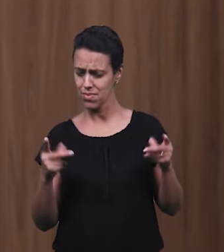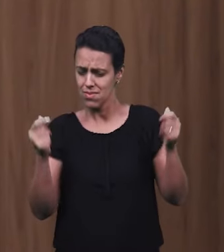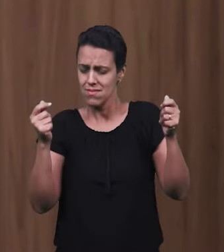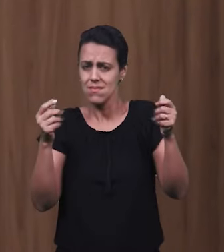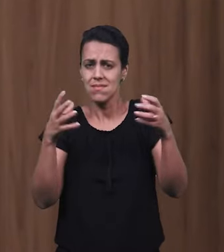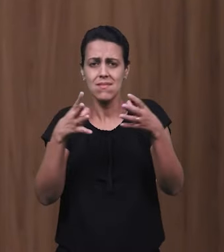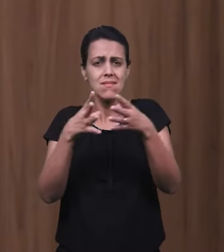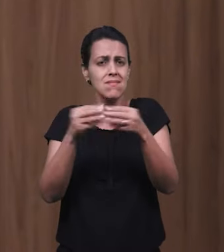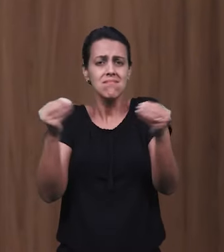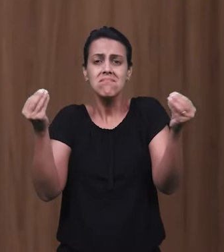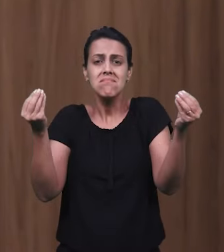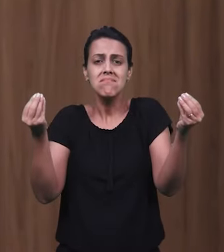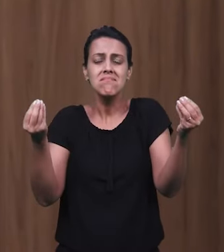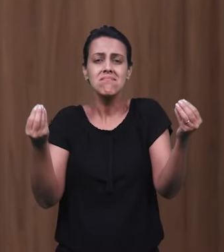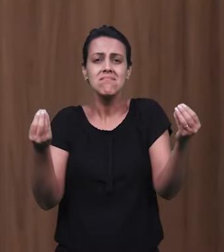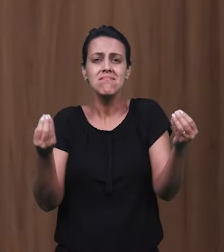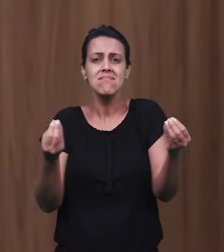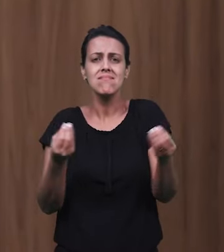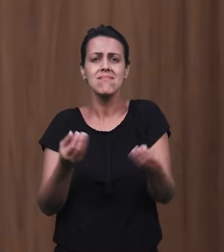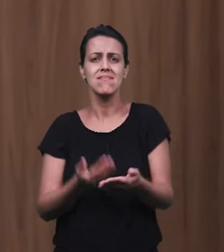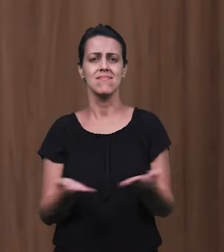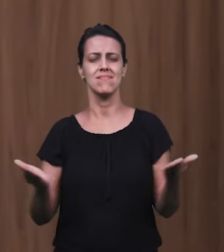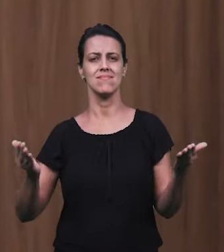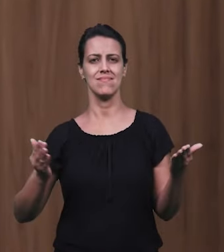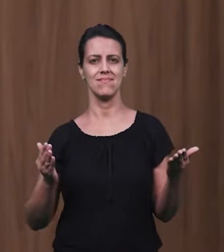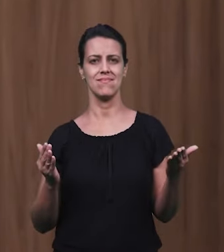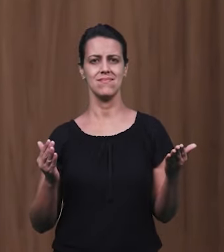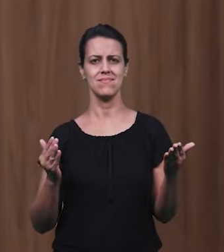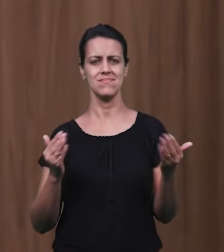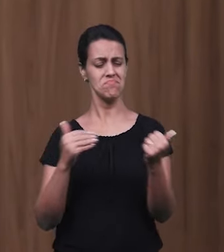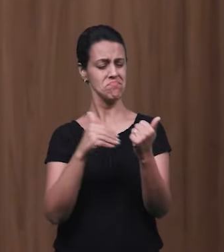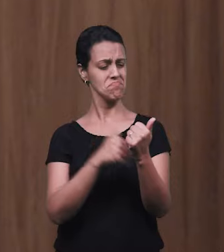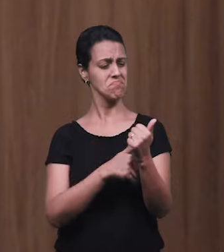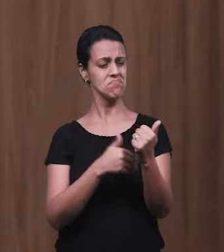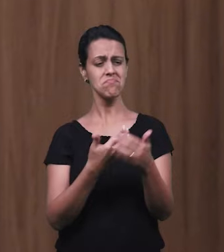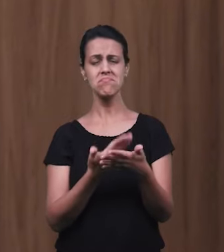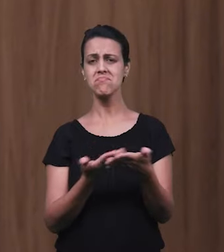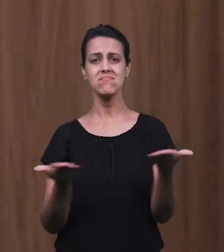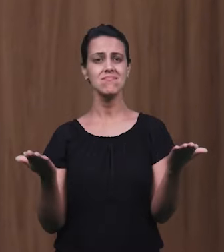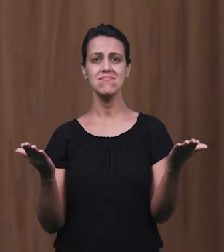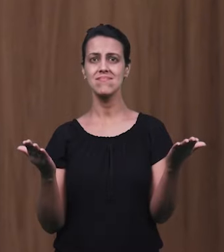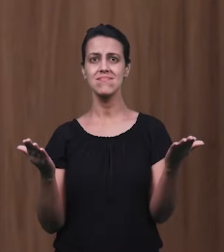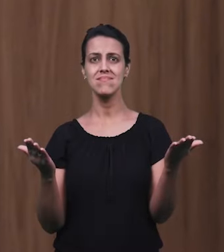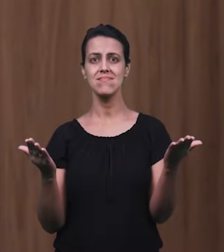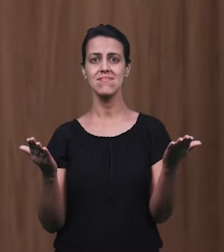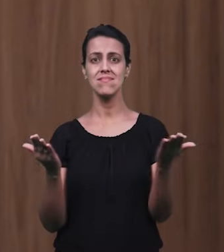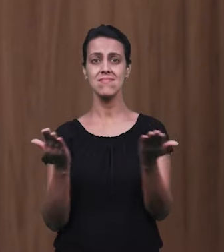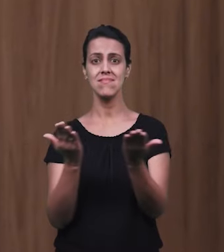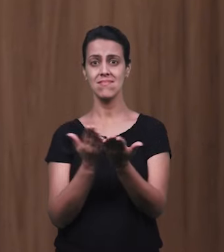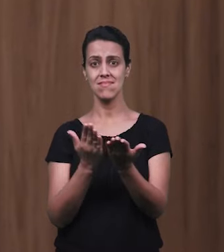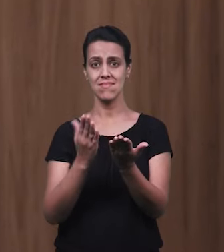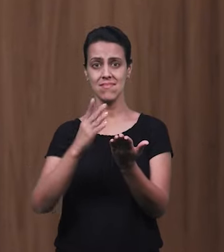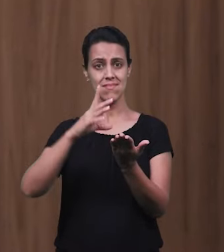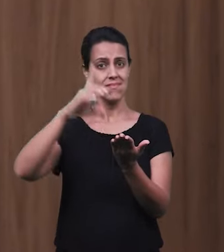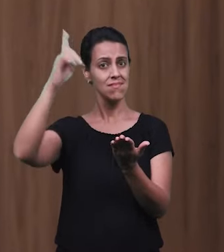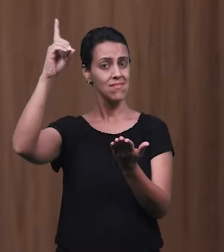mistério, se perdeu aquilo que é a palavra